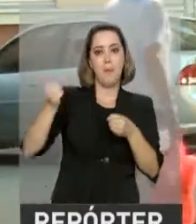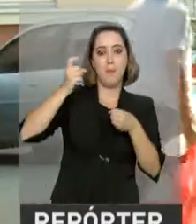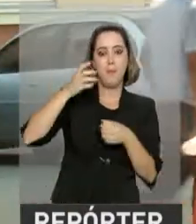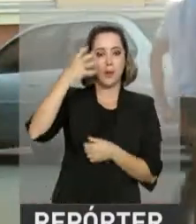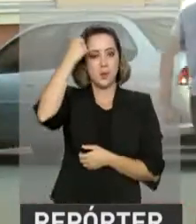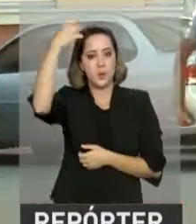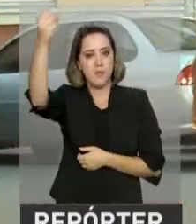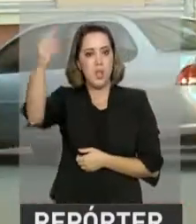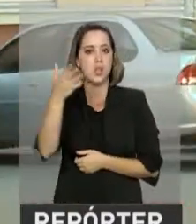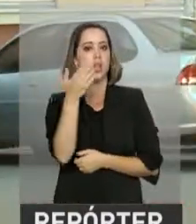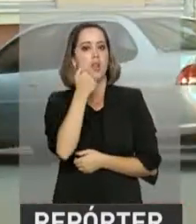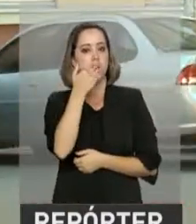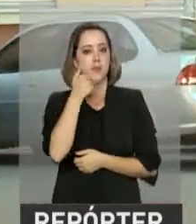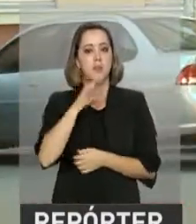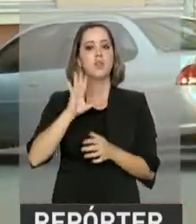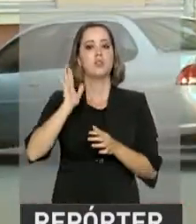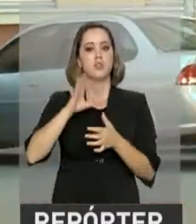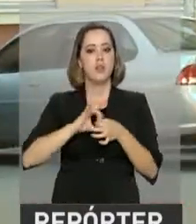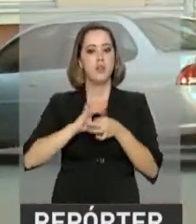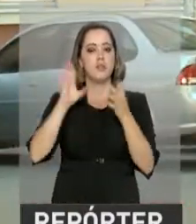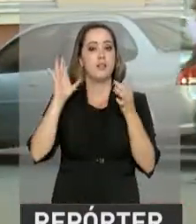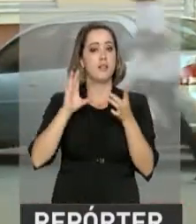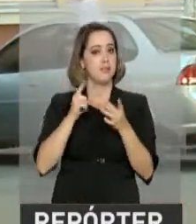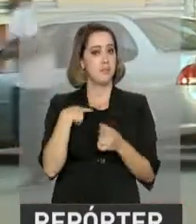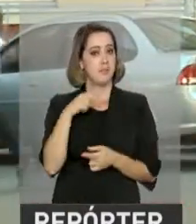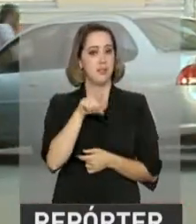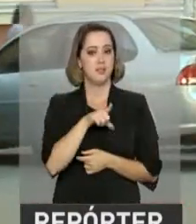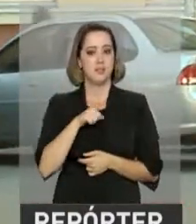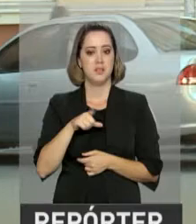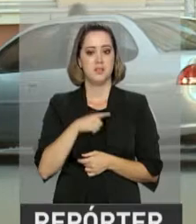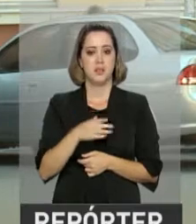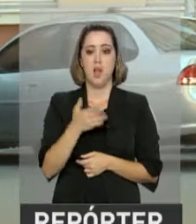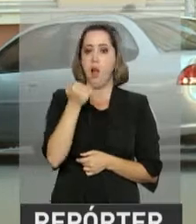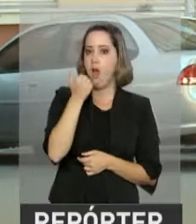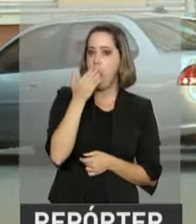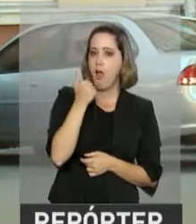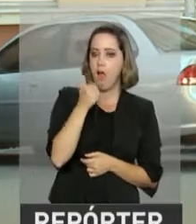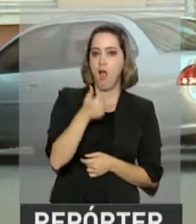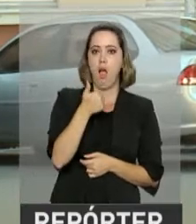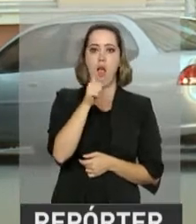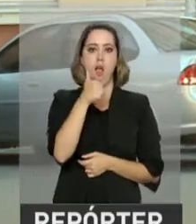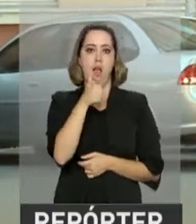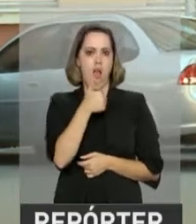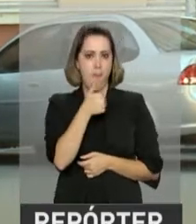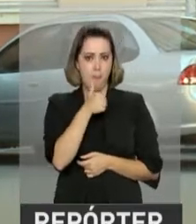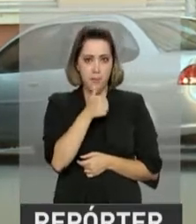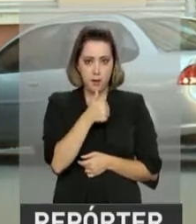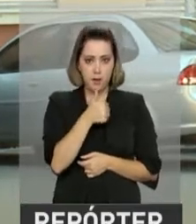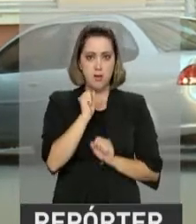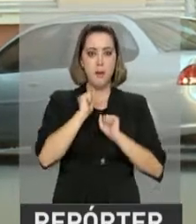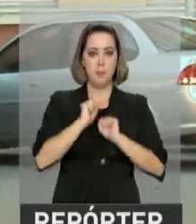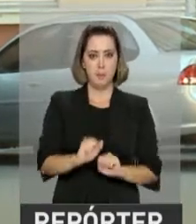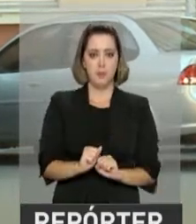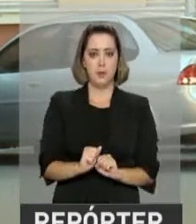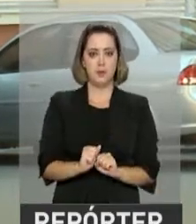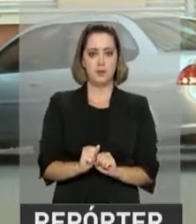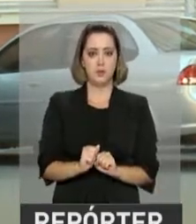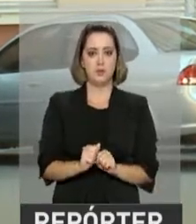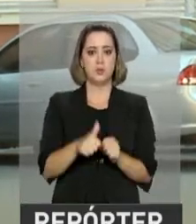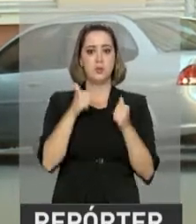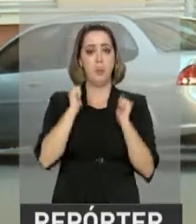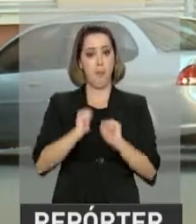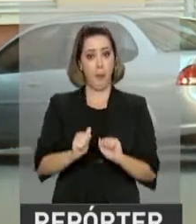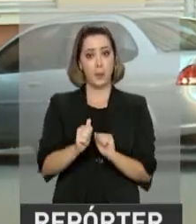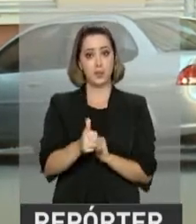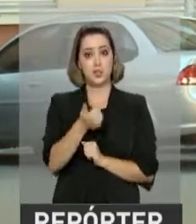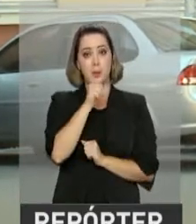a alimentação já é mais liberada, o consumo de líquido, né, assim... Você poder tomar água